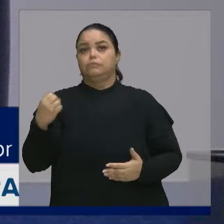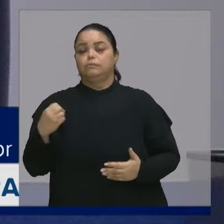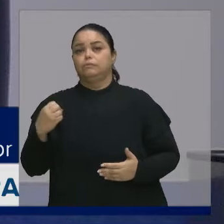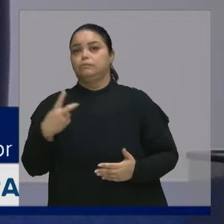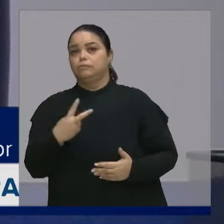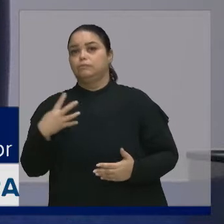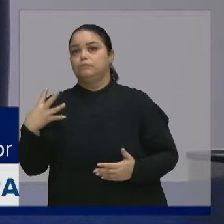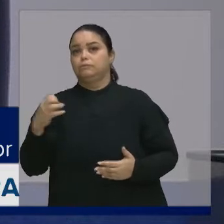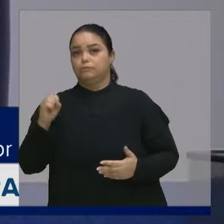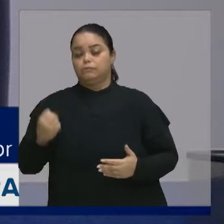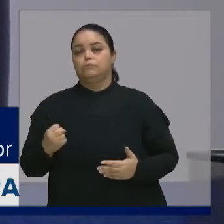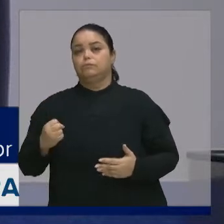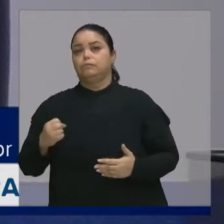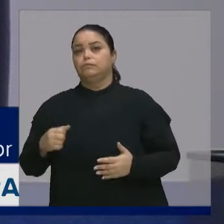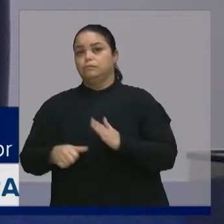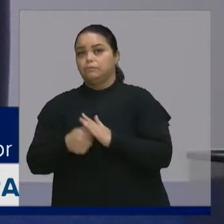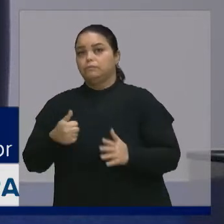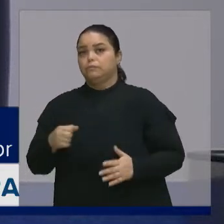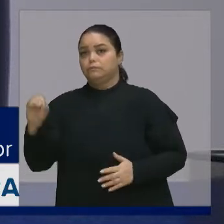de 1º de outubro de